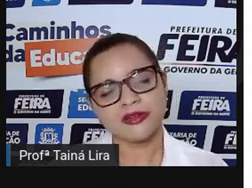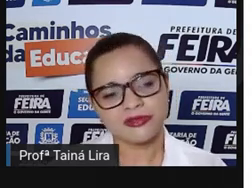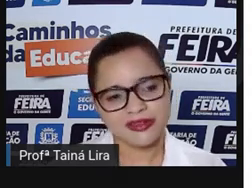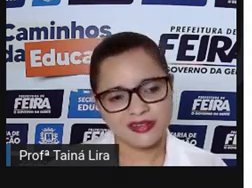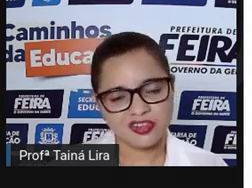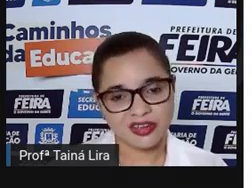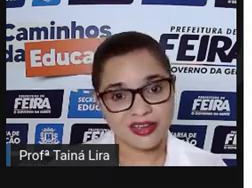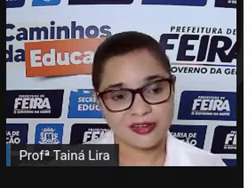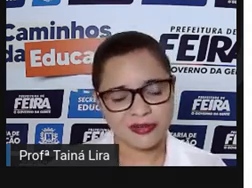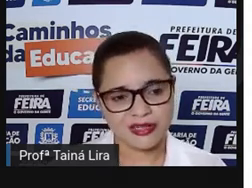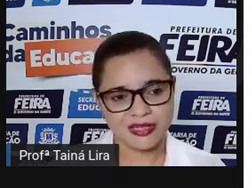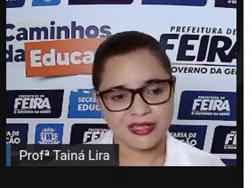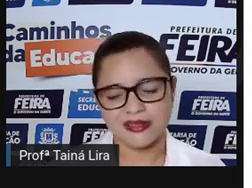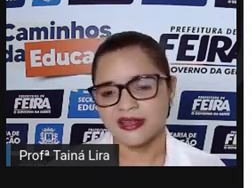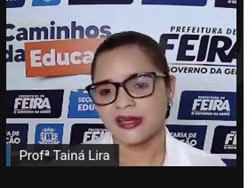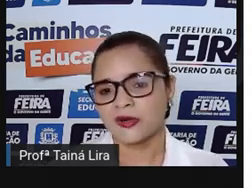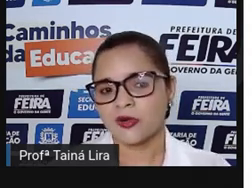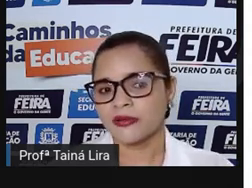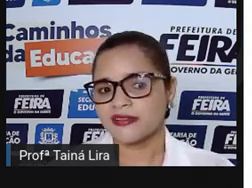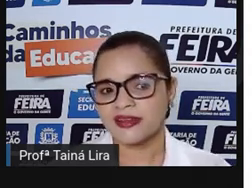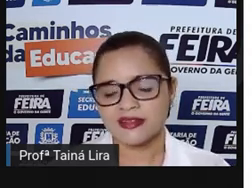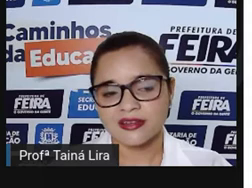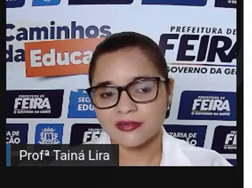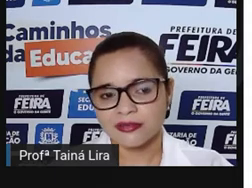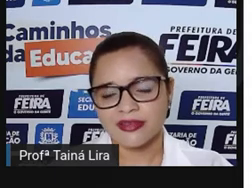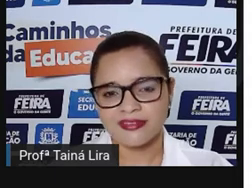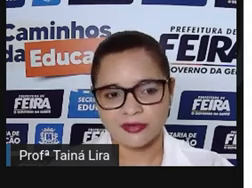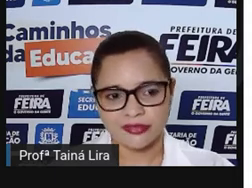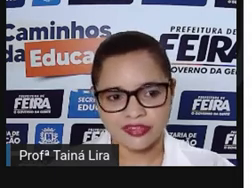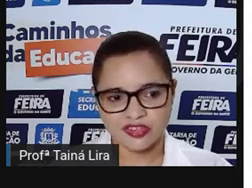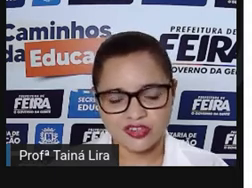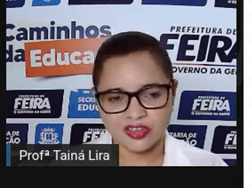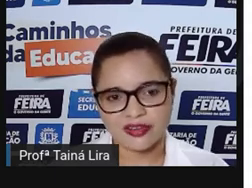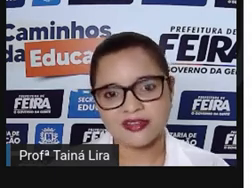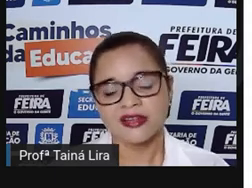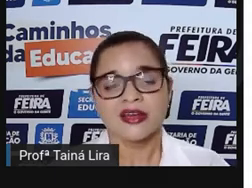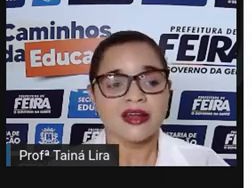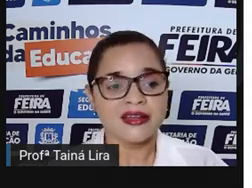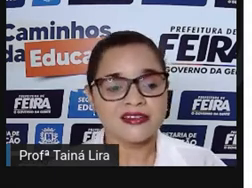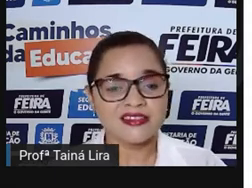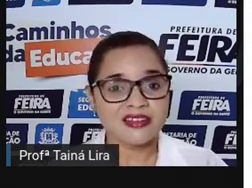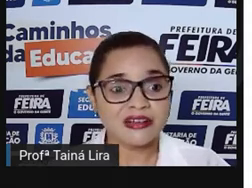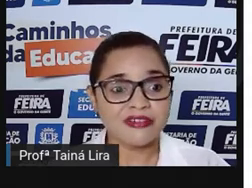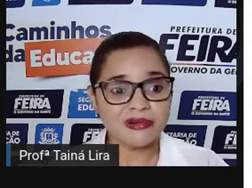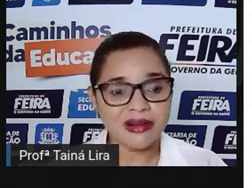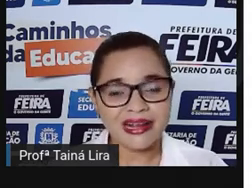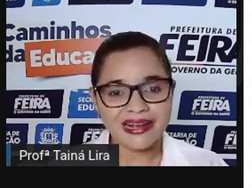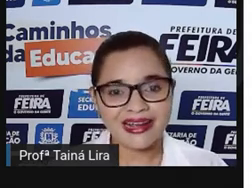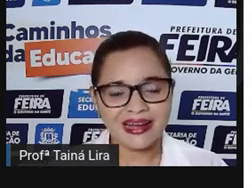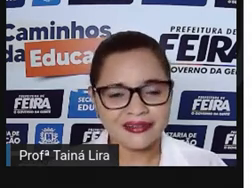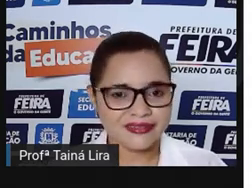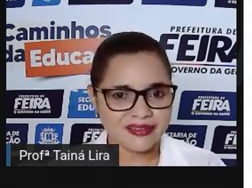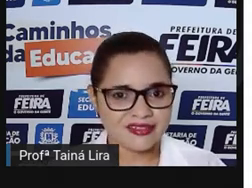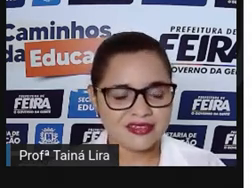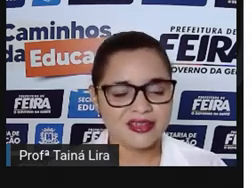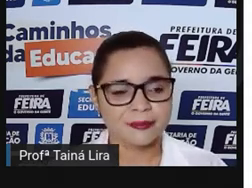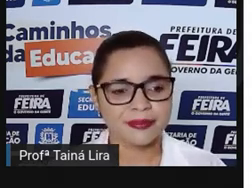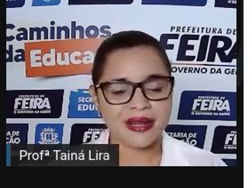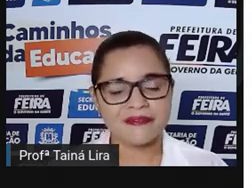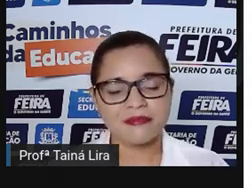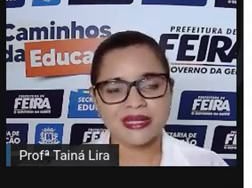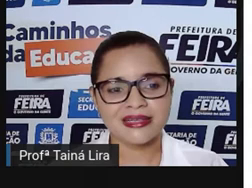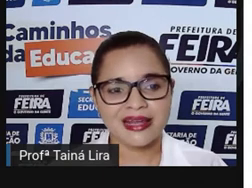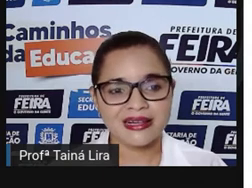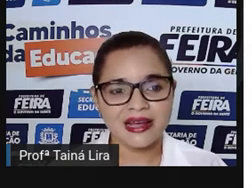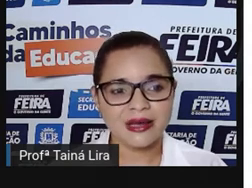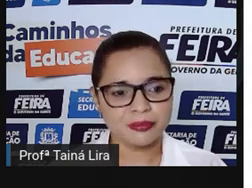quando os portugueses chegaram aqui, como eles ainda não conheciam os indígenas, eles escreveram cartas